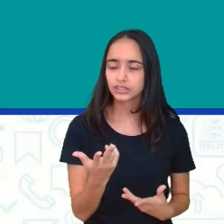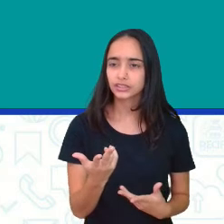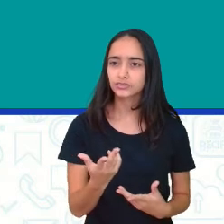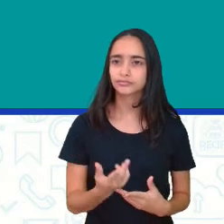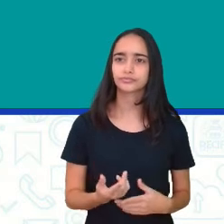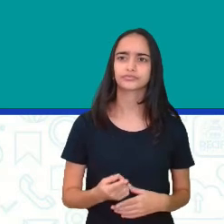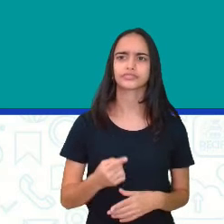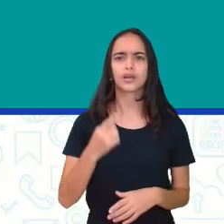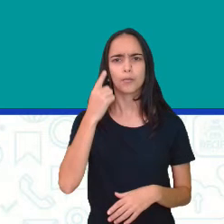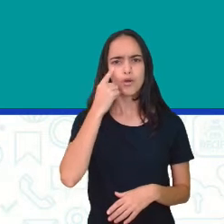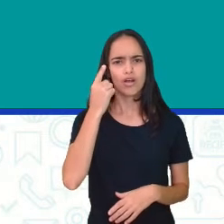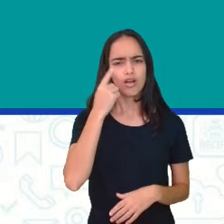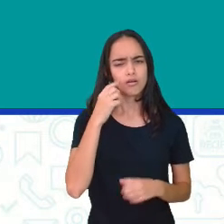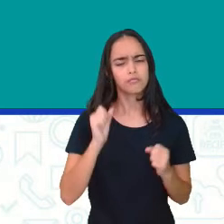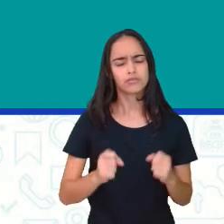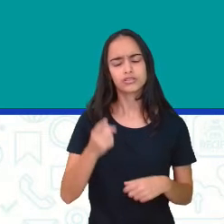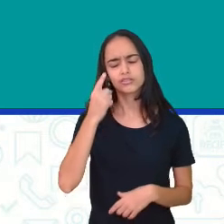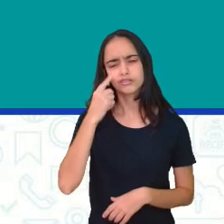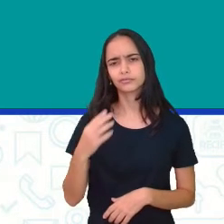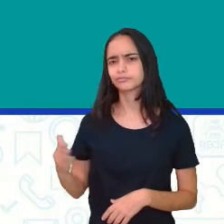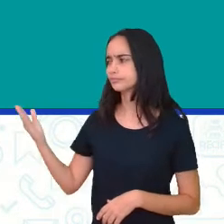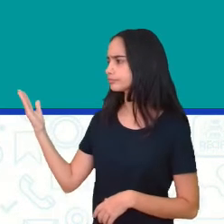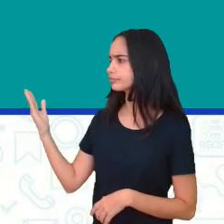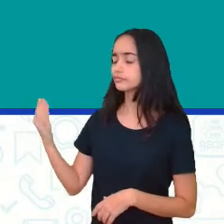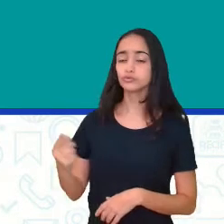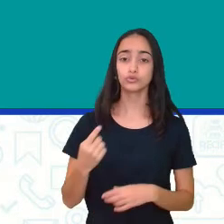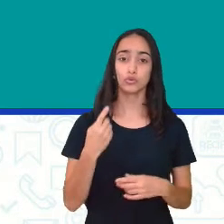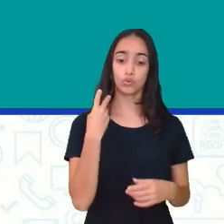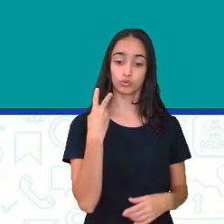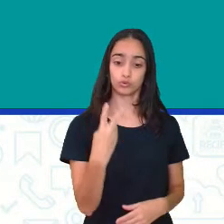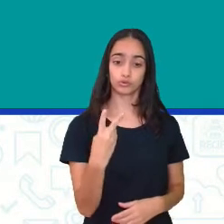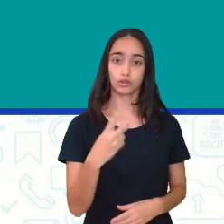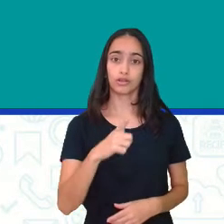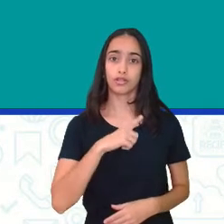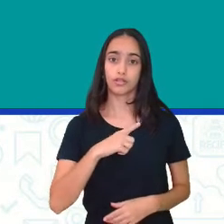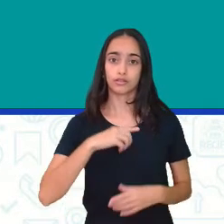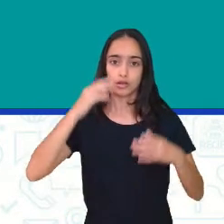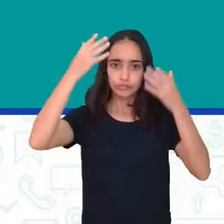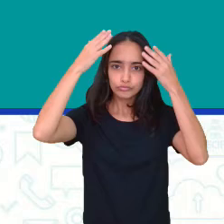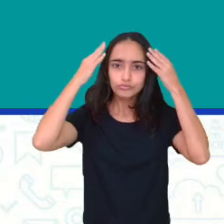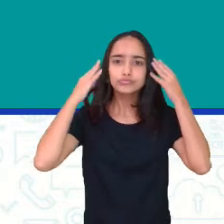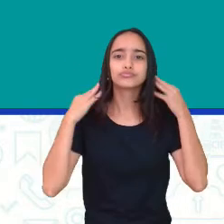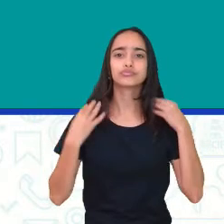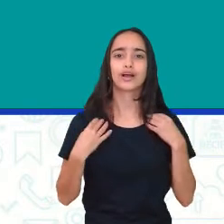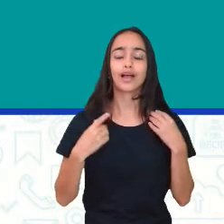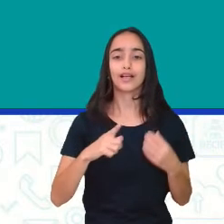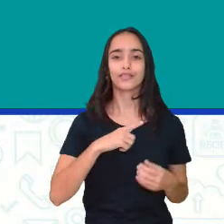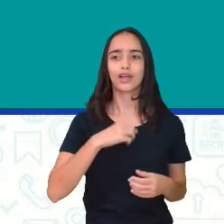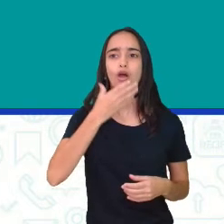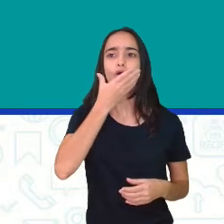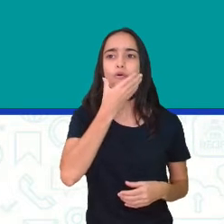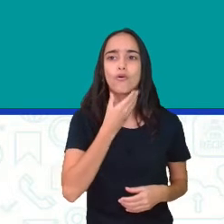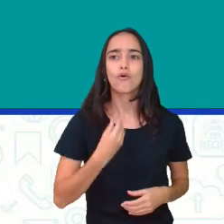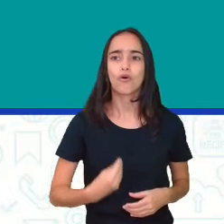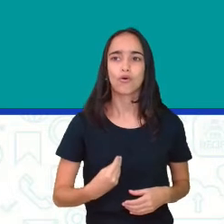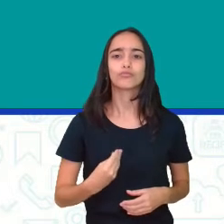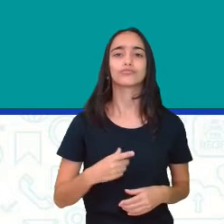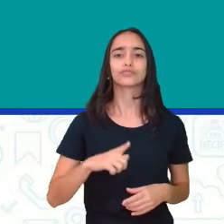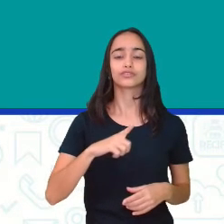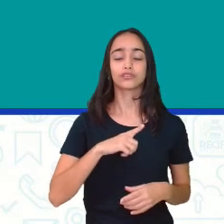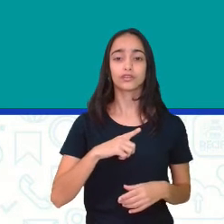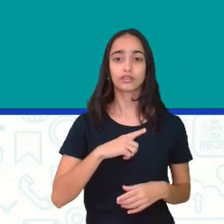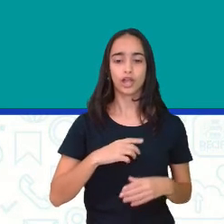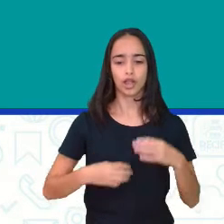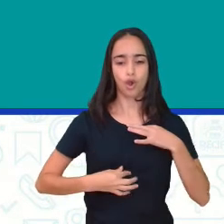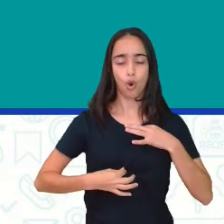dois caras, os dois têm cabelo grande, os dois têm barba, os dois estão com roupas parecidas, só que